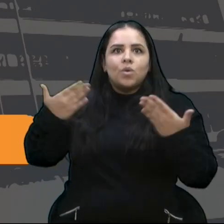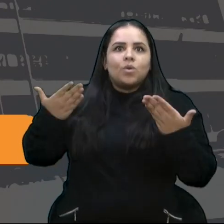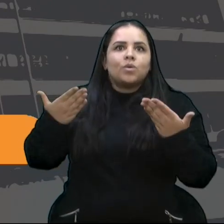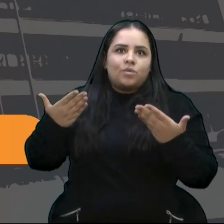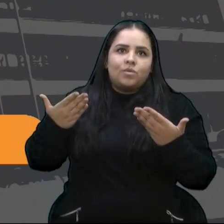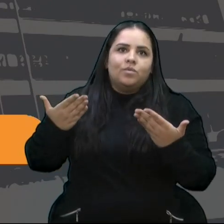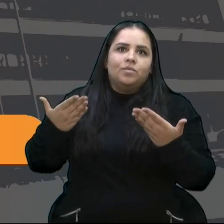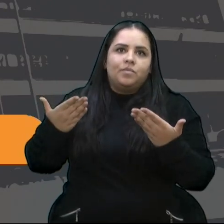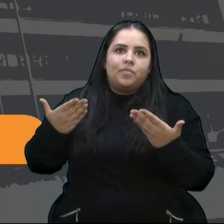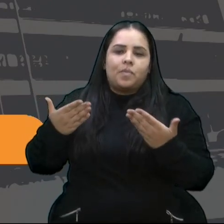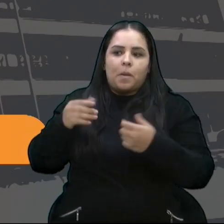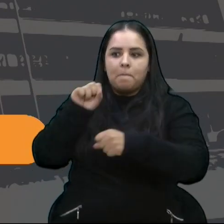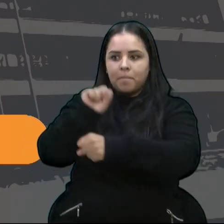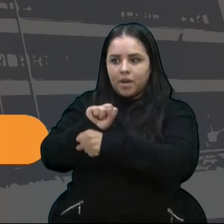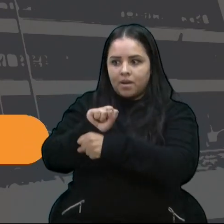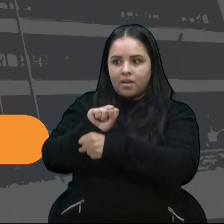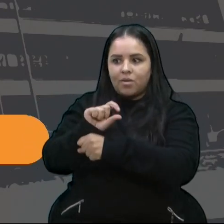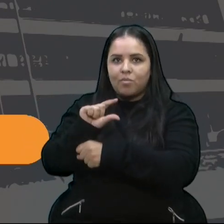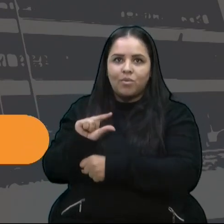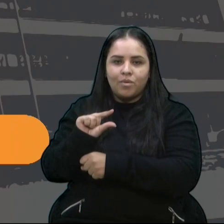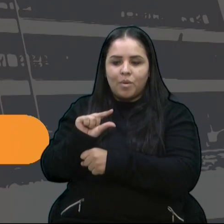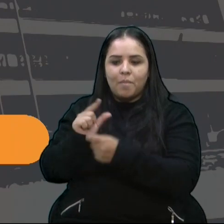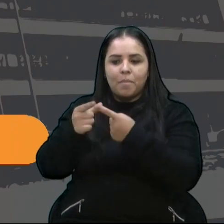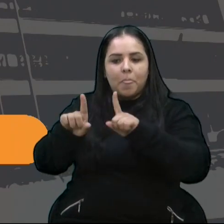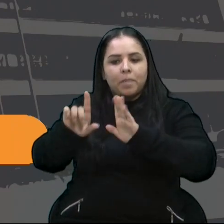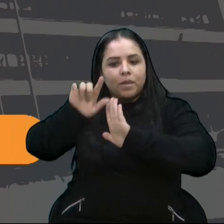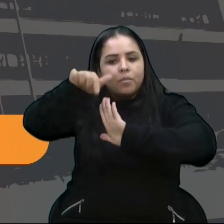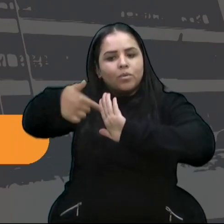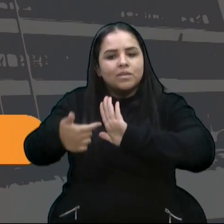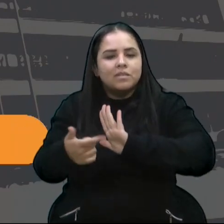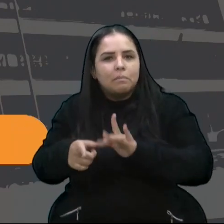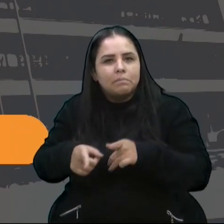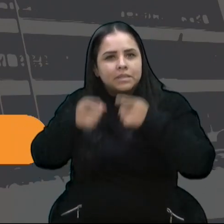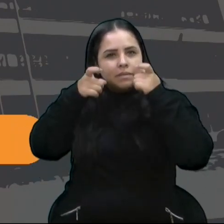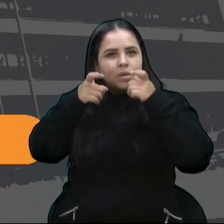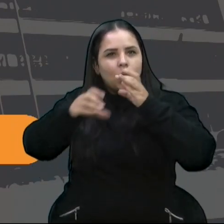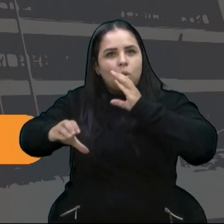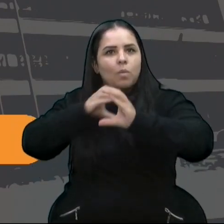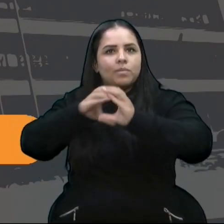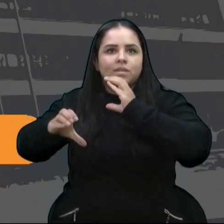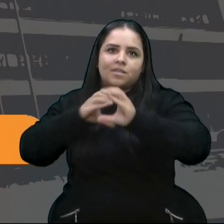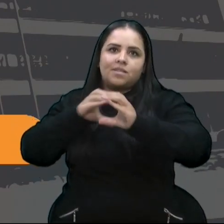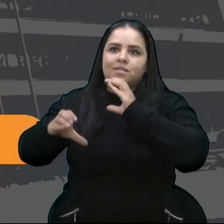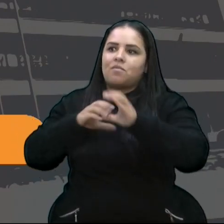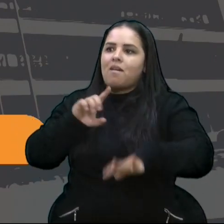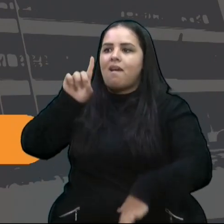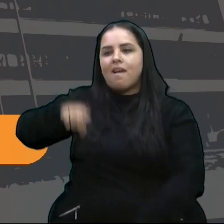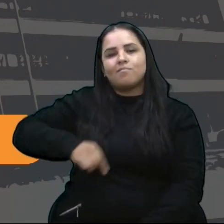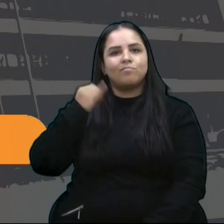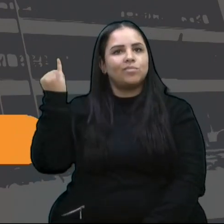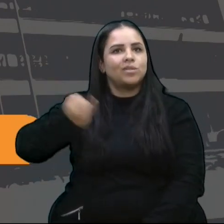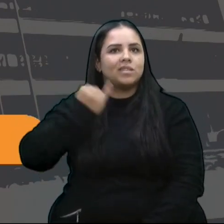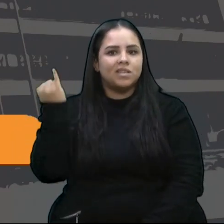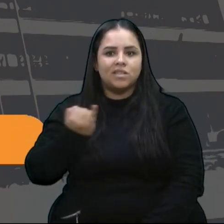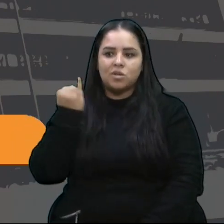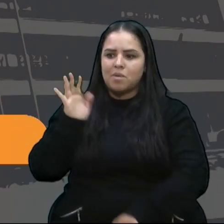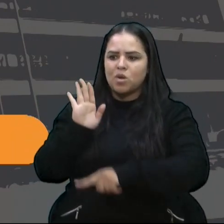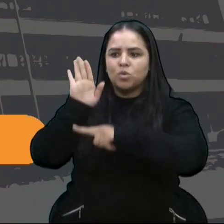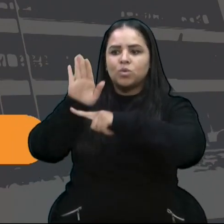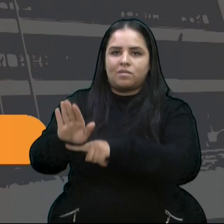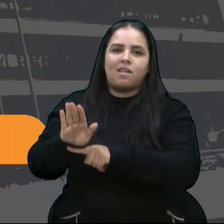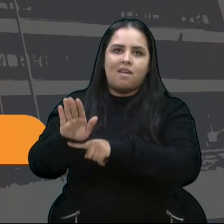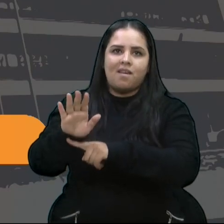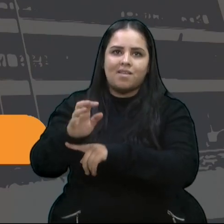se trava um pouco, mas logo em seguida elas perceberam que a comunicação era uma grande ferramenta de auxílio para